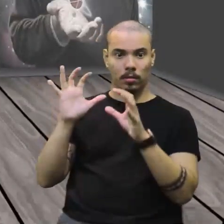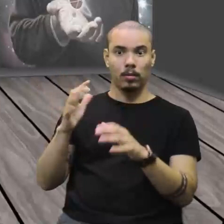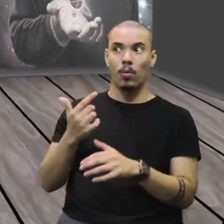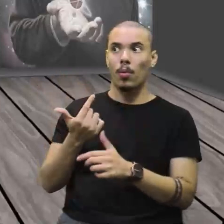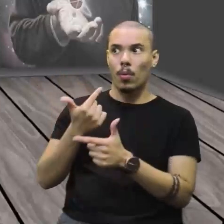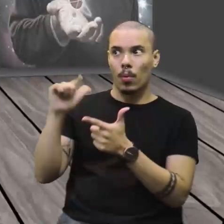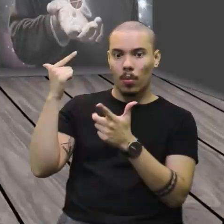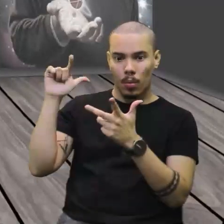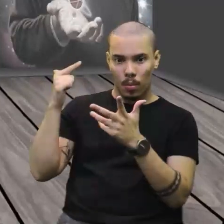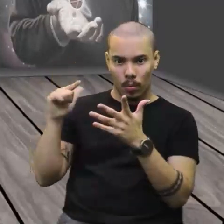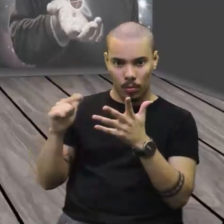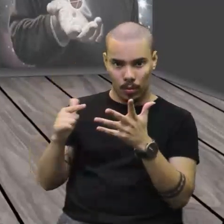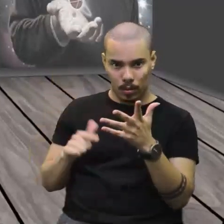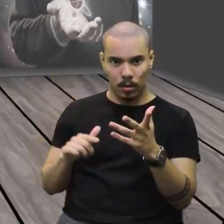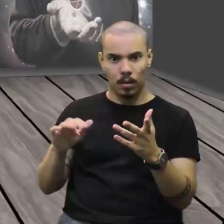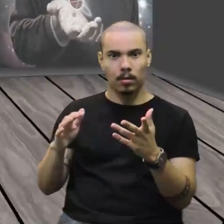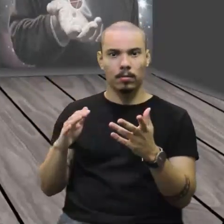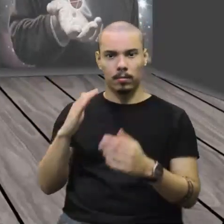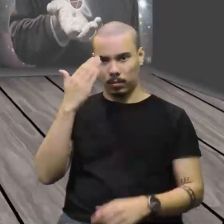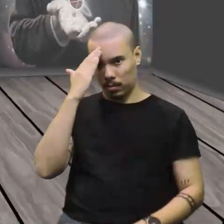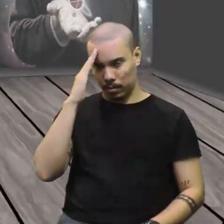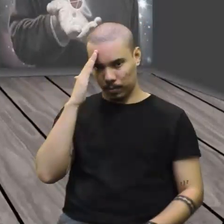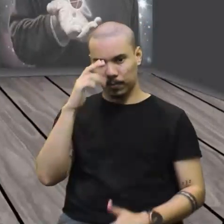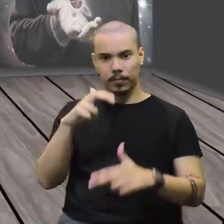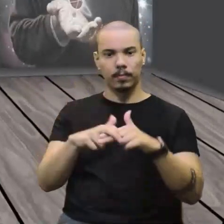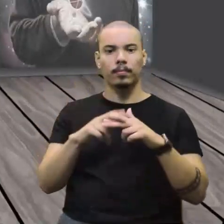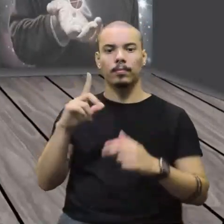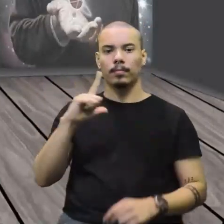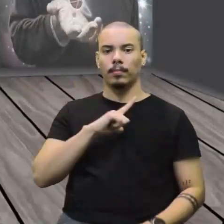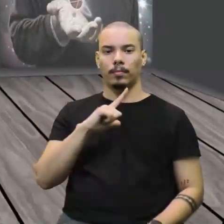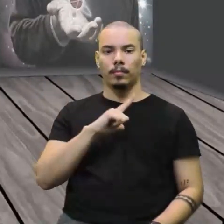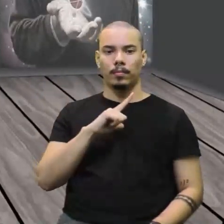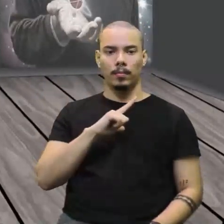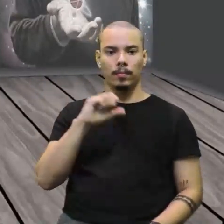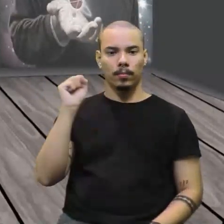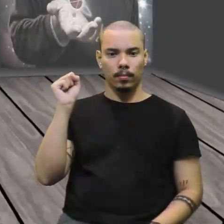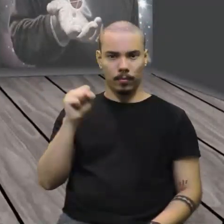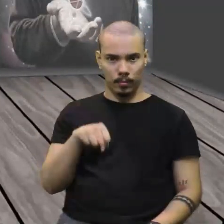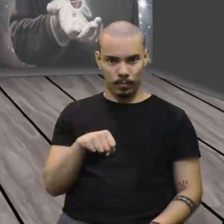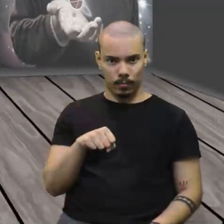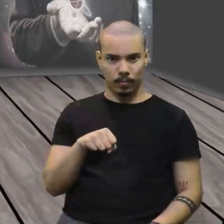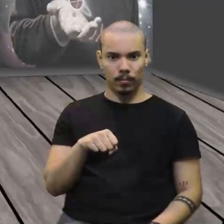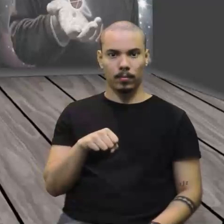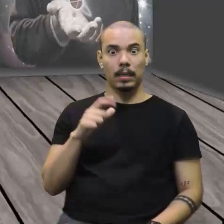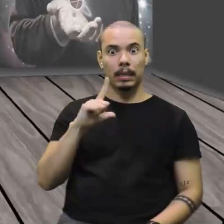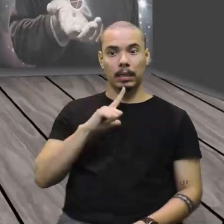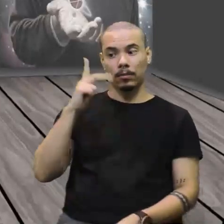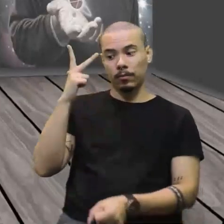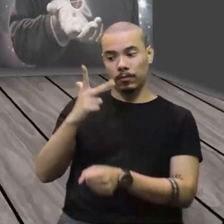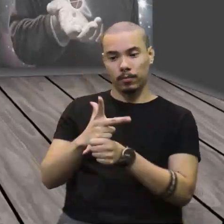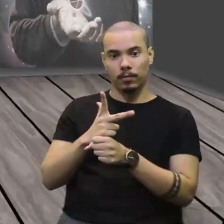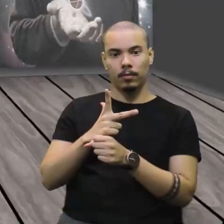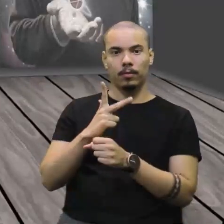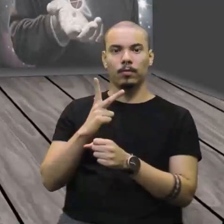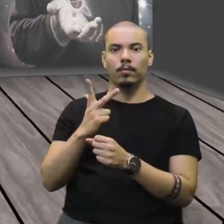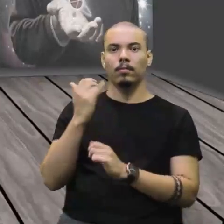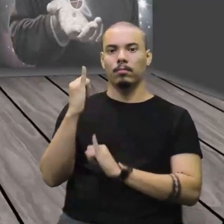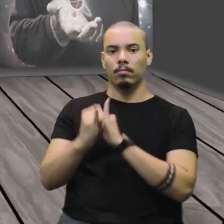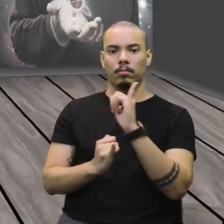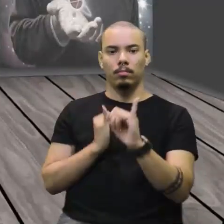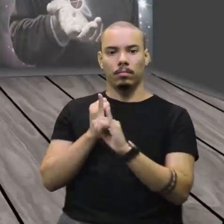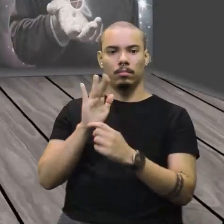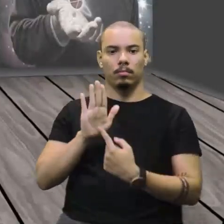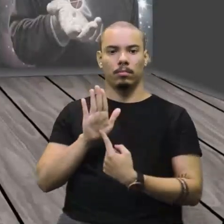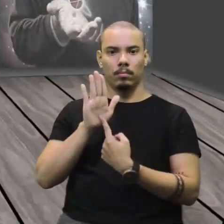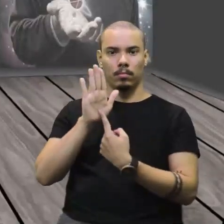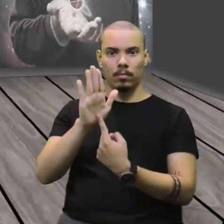ou da galáxia, ou de outra galáxia. Então temos aí, tem vídeos na internet que mostram, né, a comparação, que o Sol